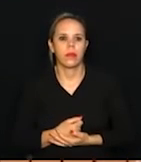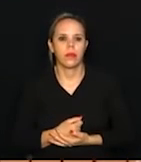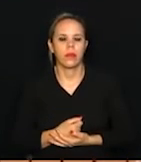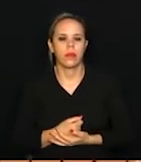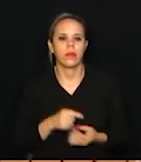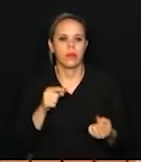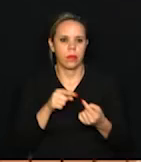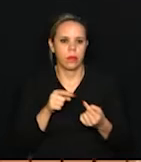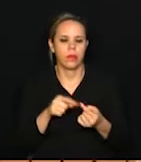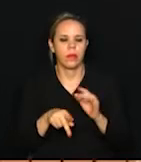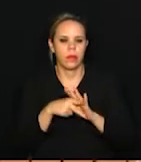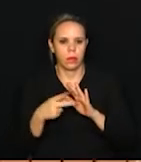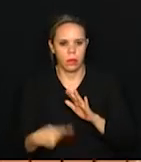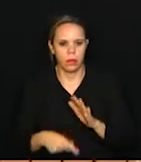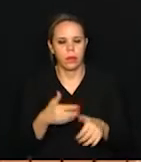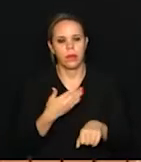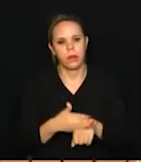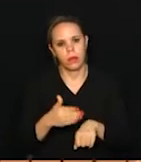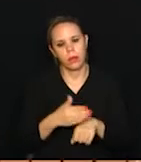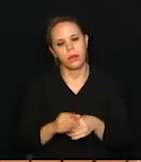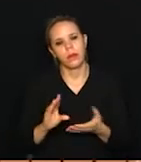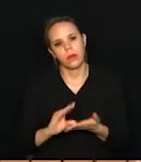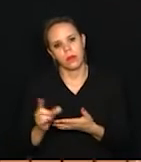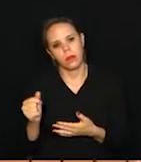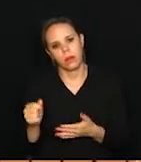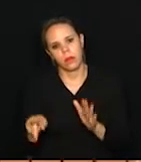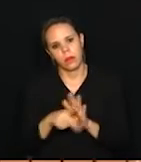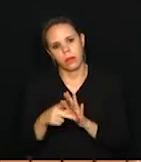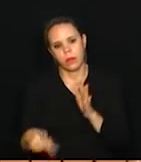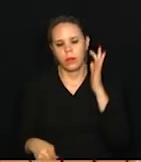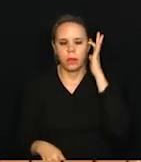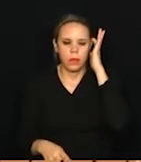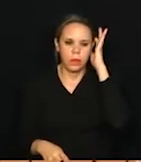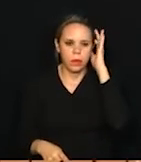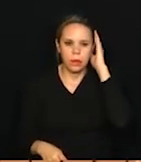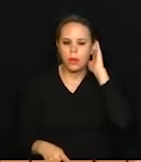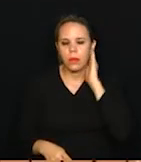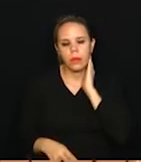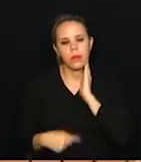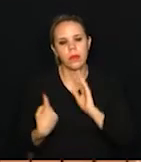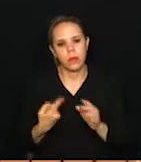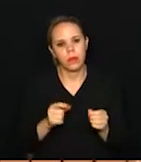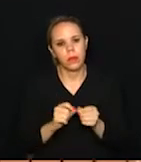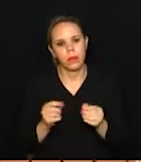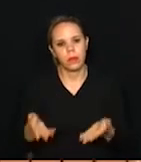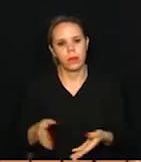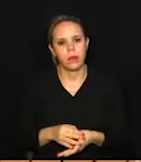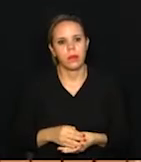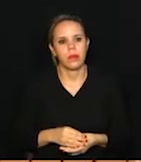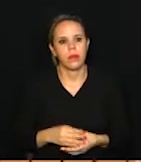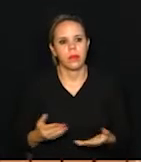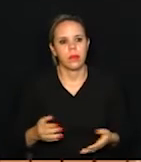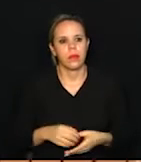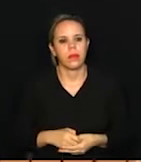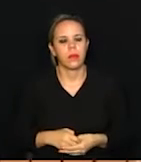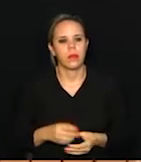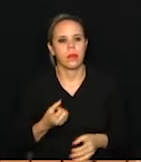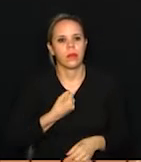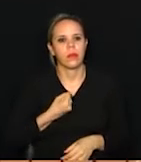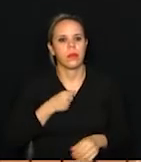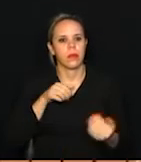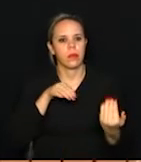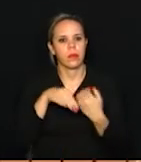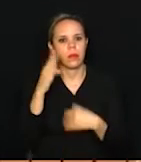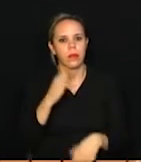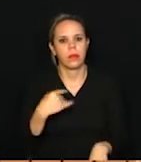das multas, são para aplicação destinadas, exclusivas nas quais nós fizemos aqui menção hoje do Código de Trânsito